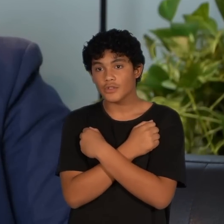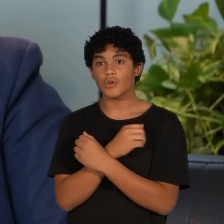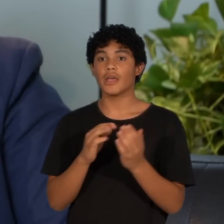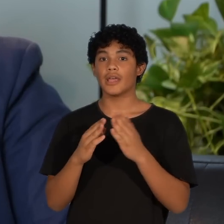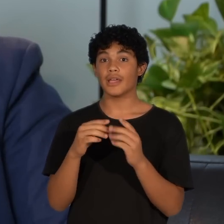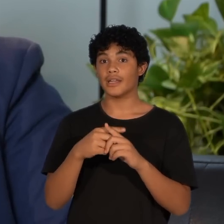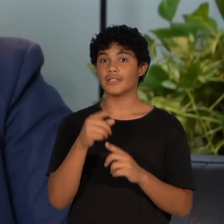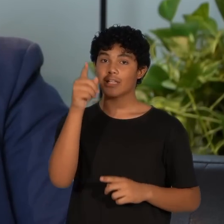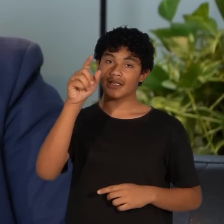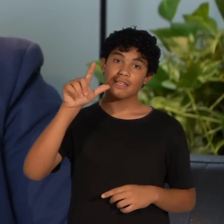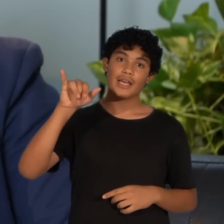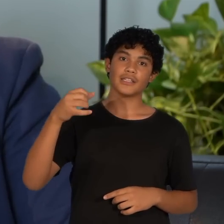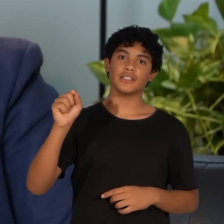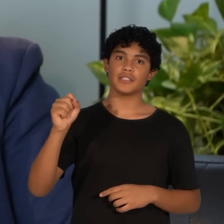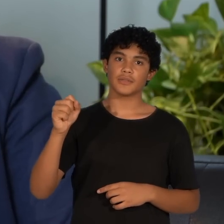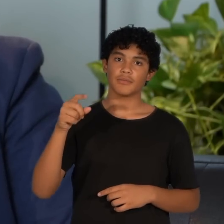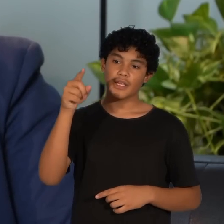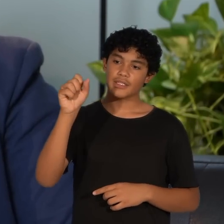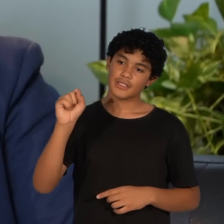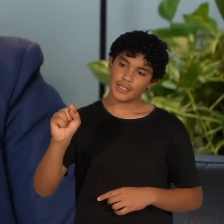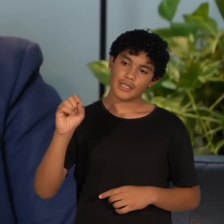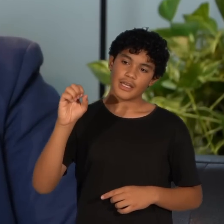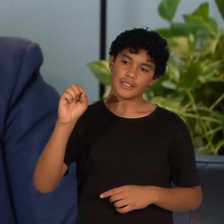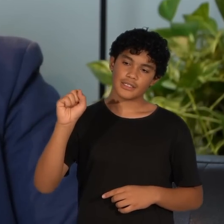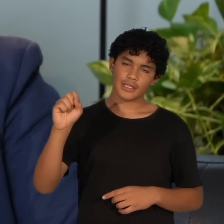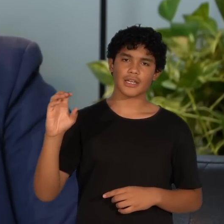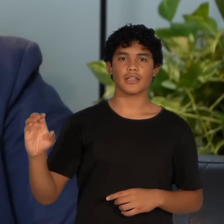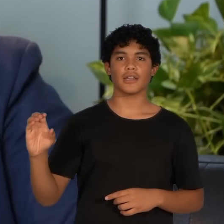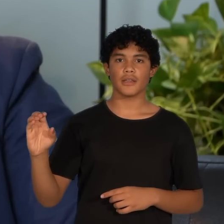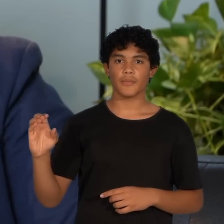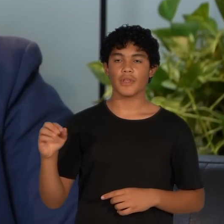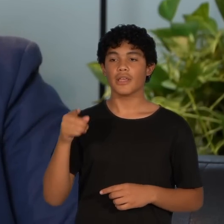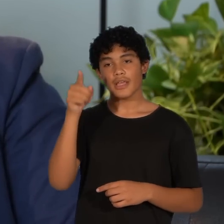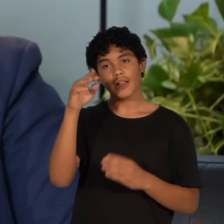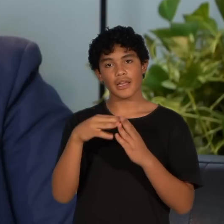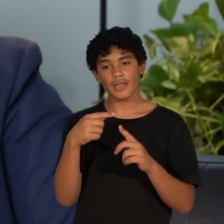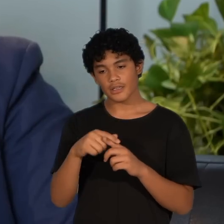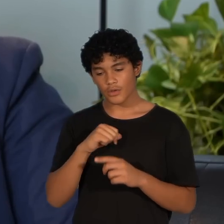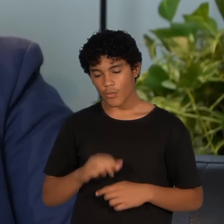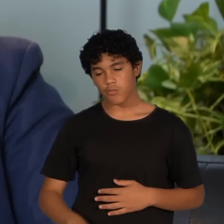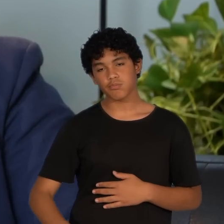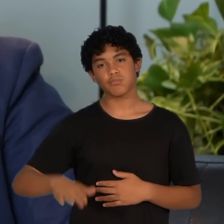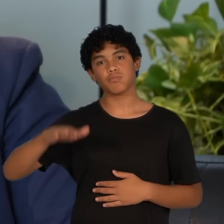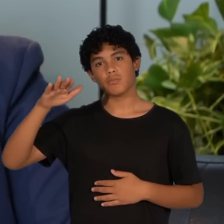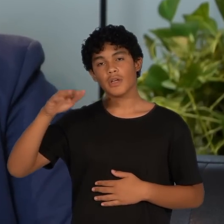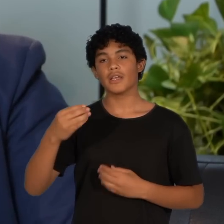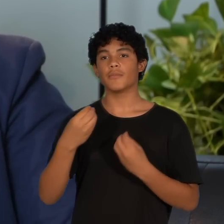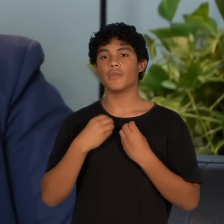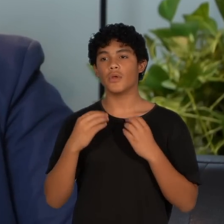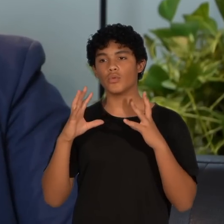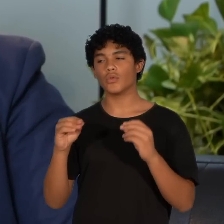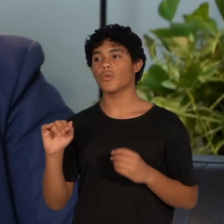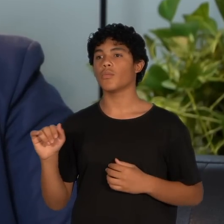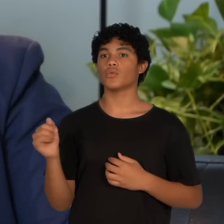abraço pessoal da igreja de Lages, Santa Catarina. Olha aí. Que é a igreja onde eu, né, me criei e que me deu todas as oportunidades aí de